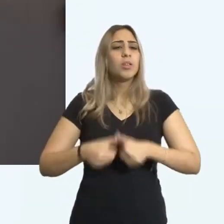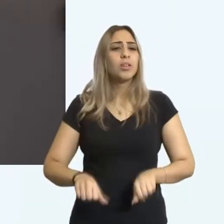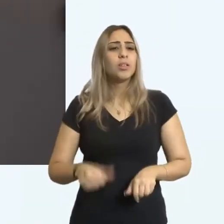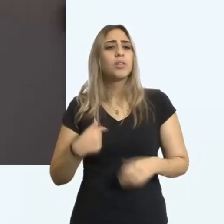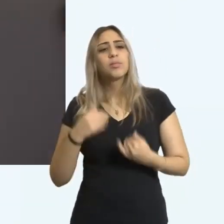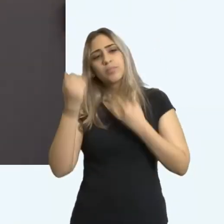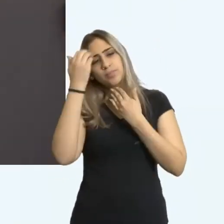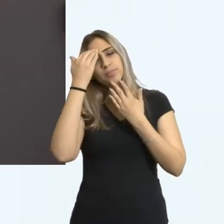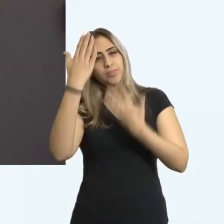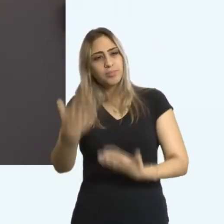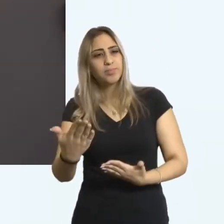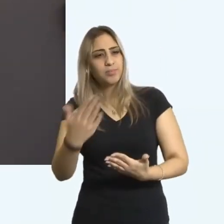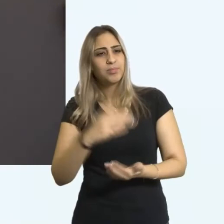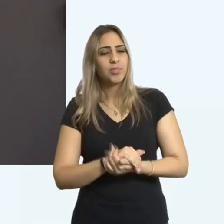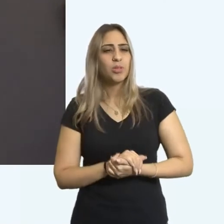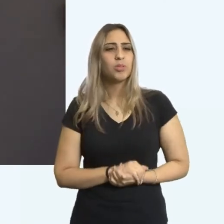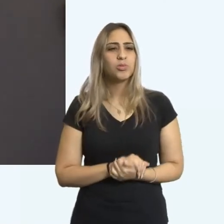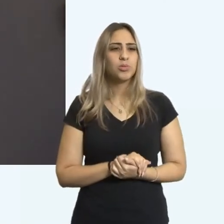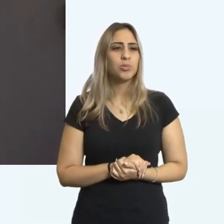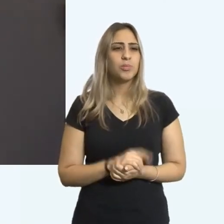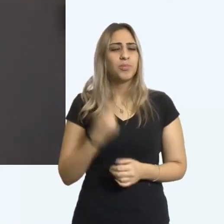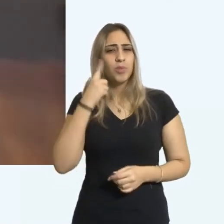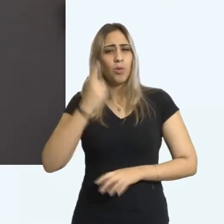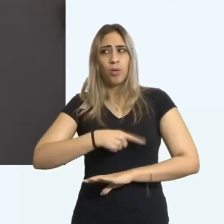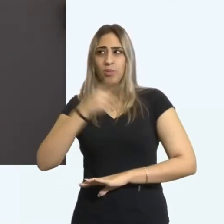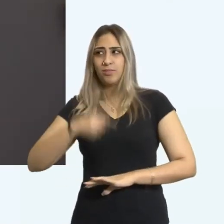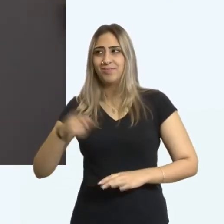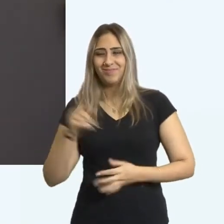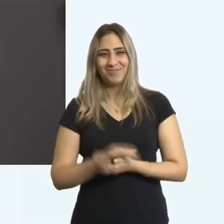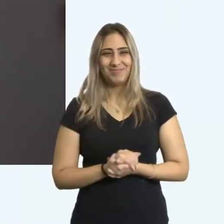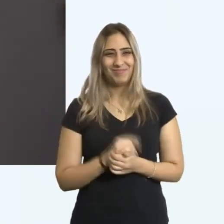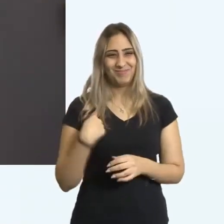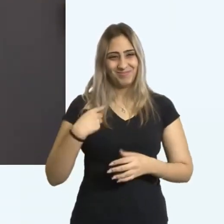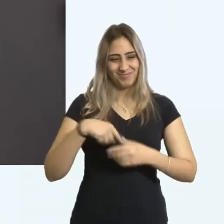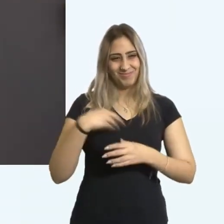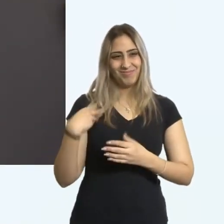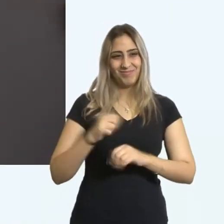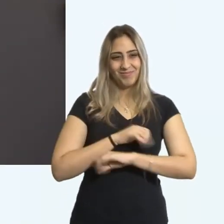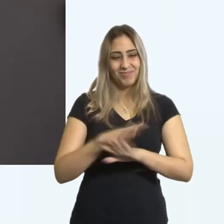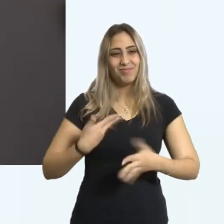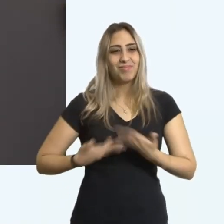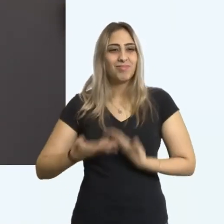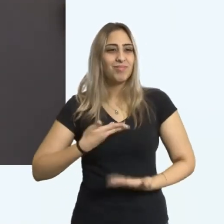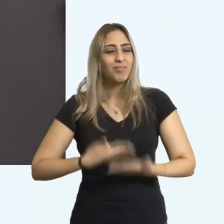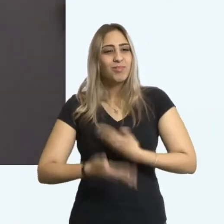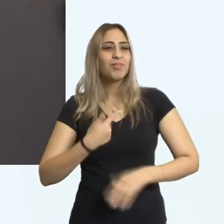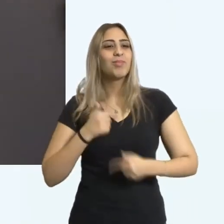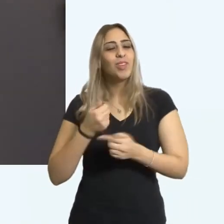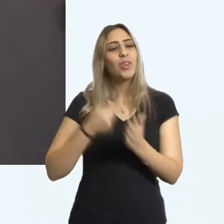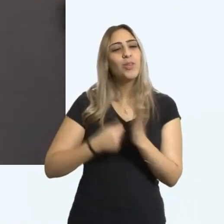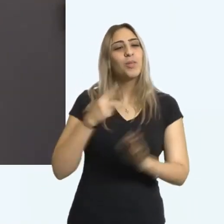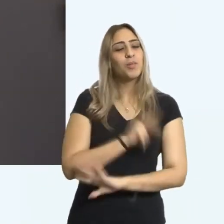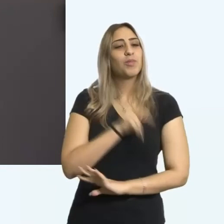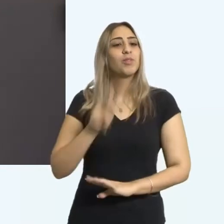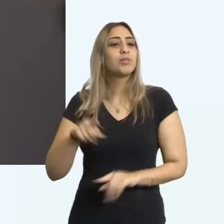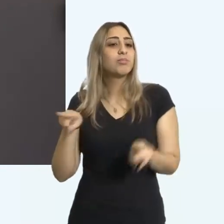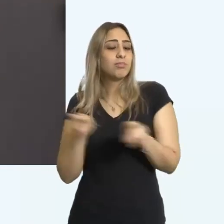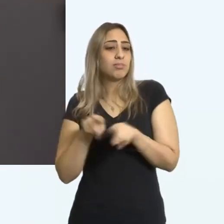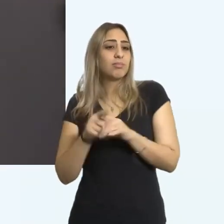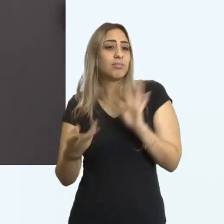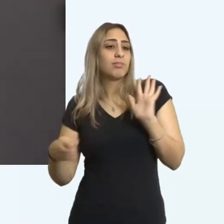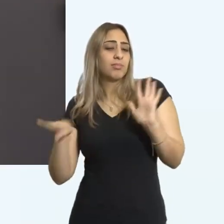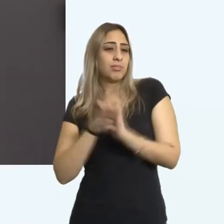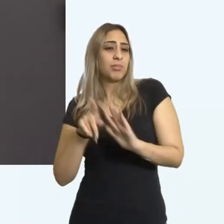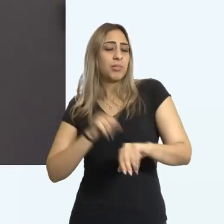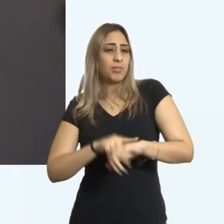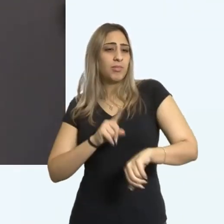agradeço pela escuta é pelos de algo contos responsa em euros na de luta professores ficamos